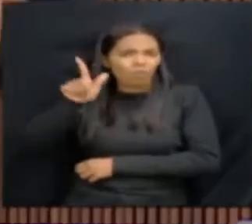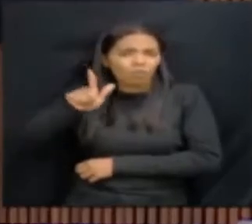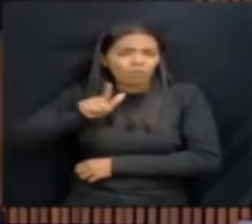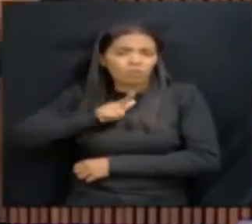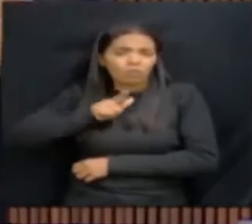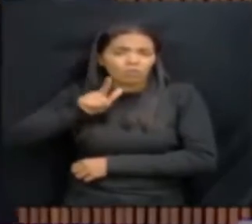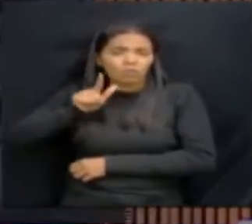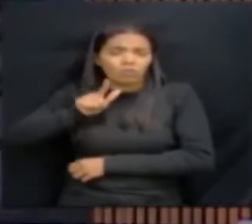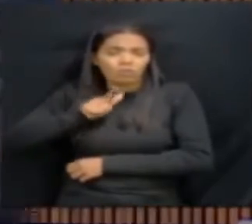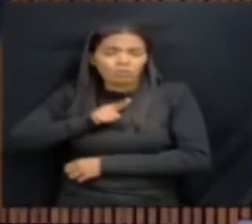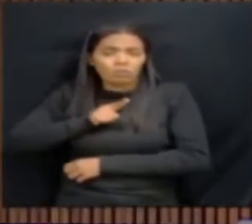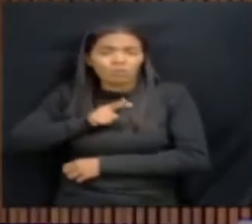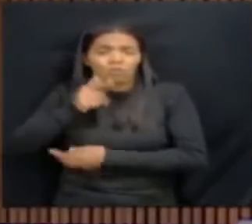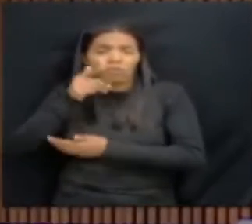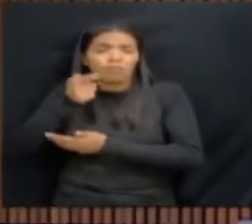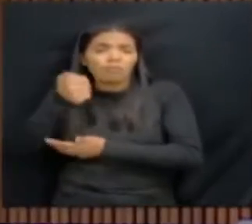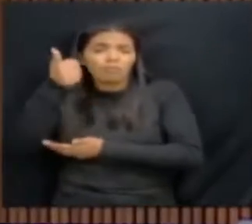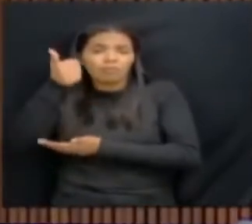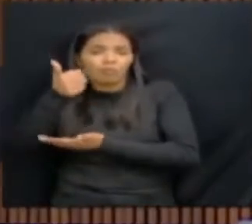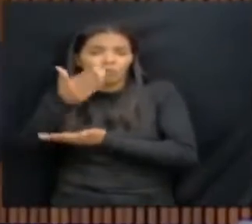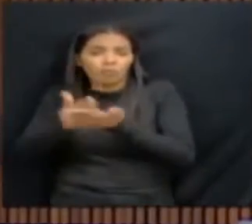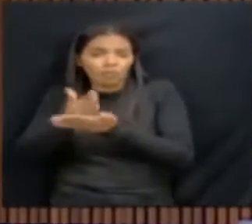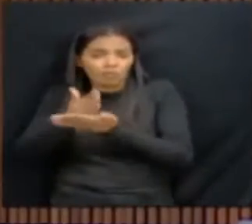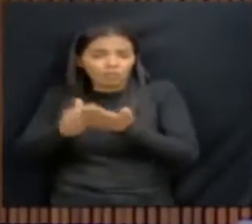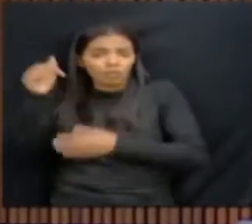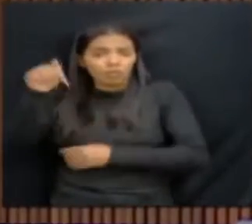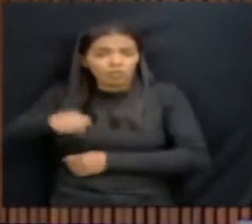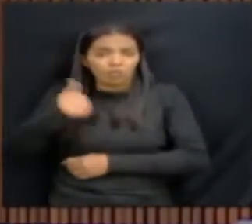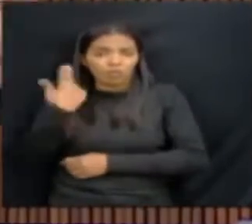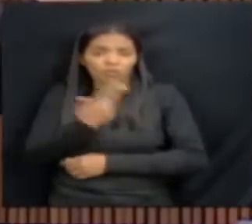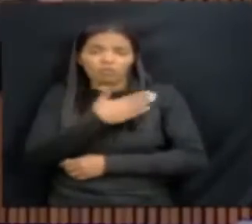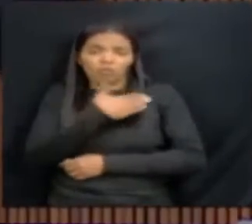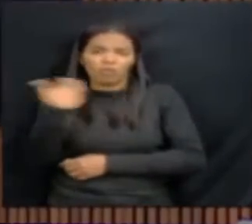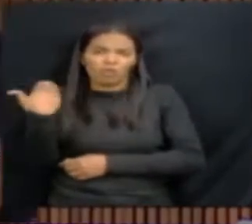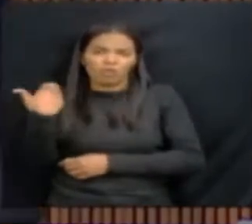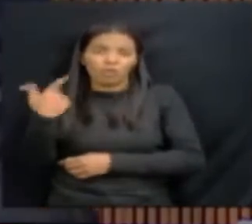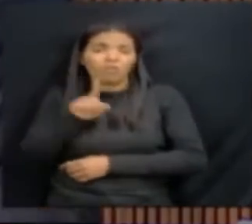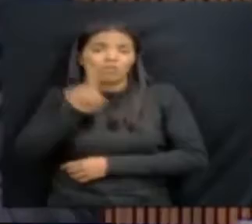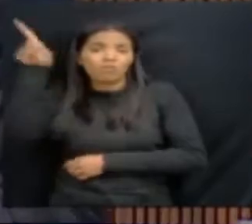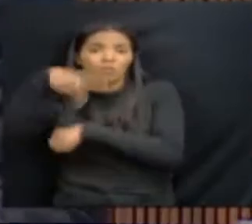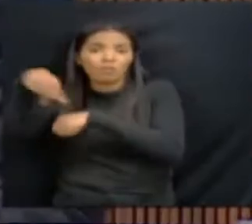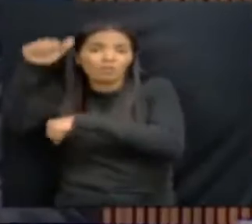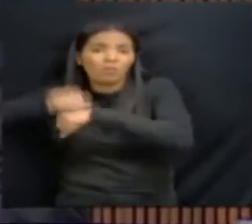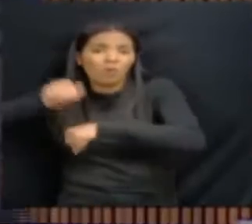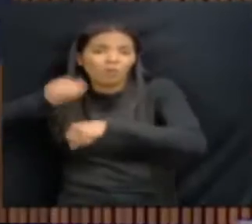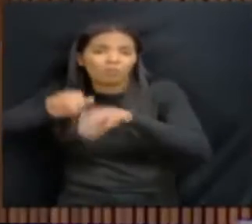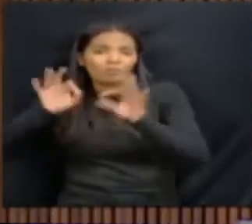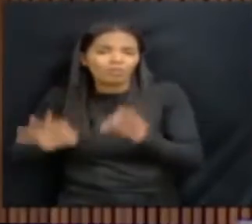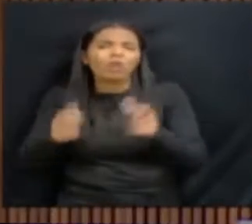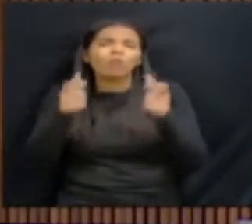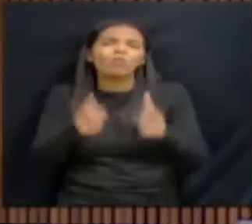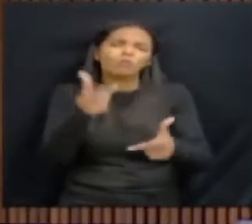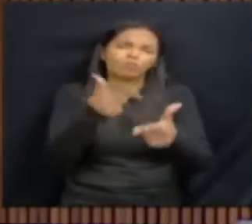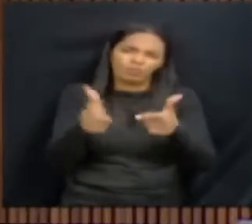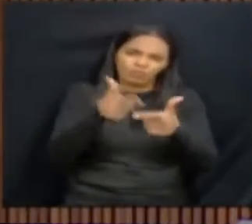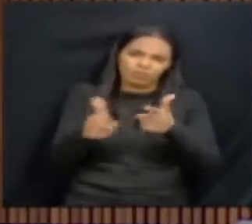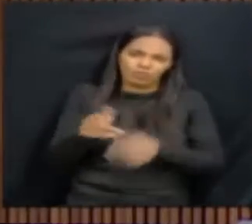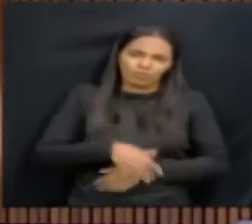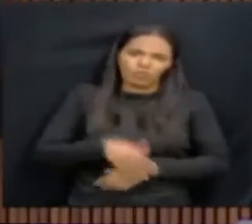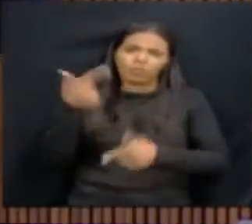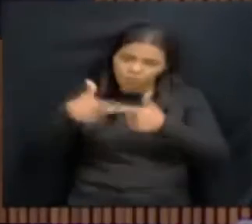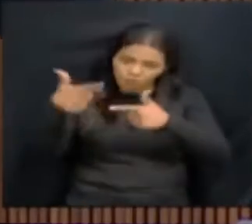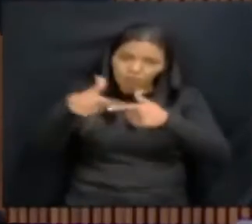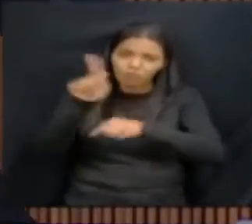da metade de número de mortes e são mais pobres que o país nosso. Onde está o problema? O problema está na